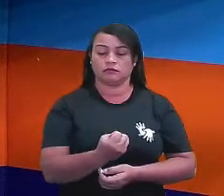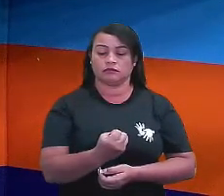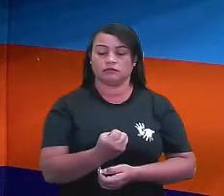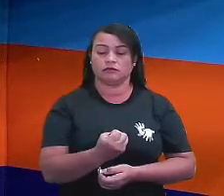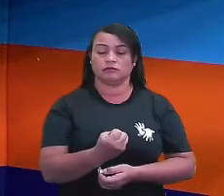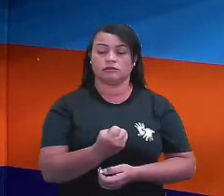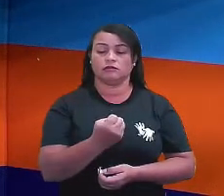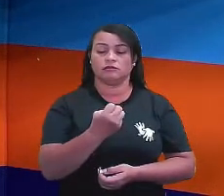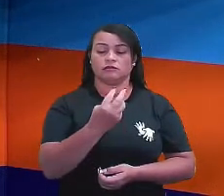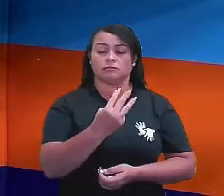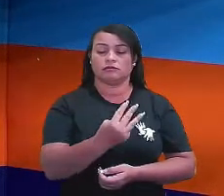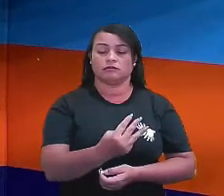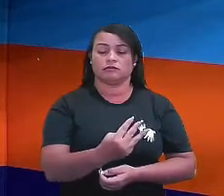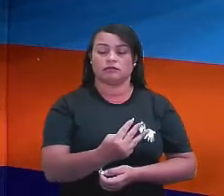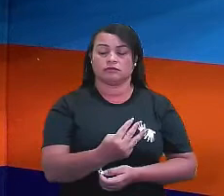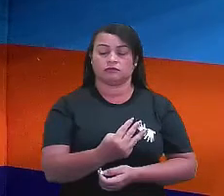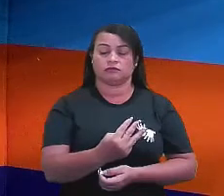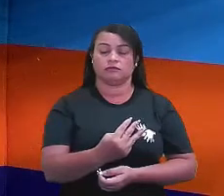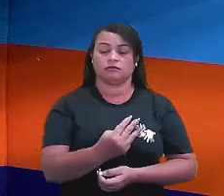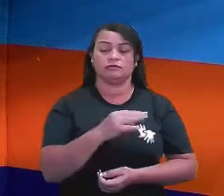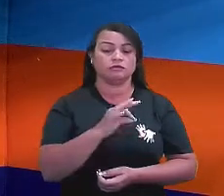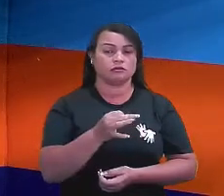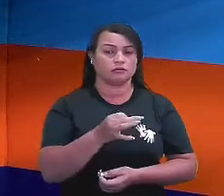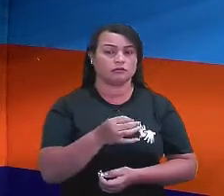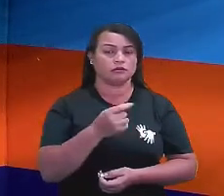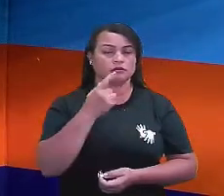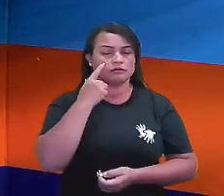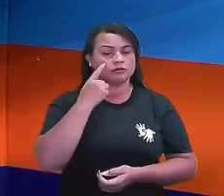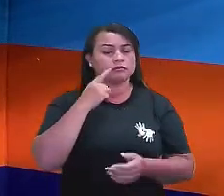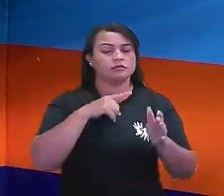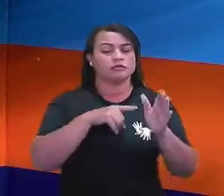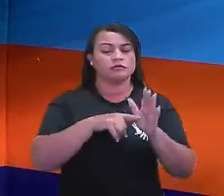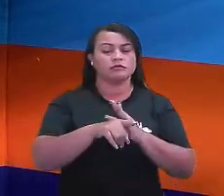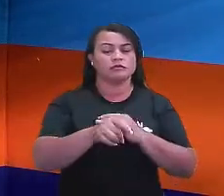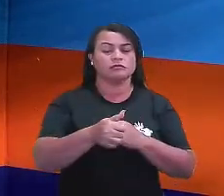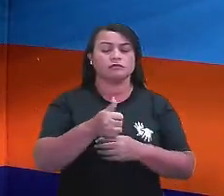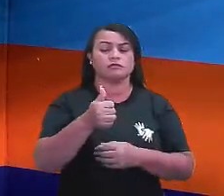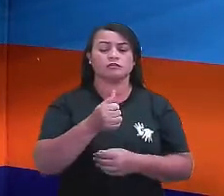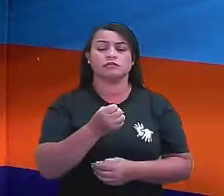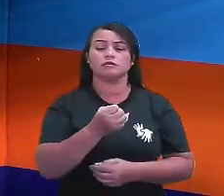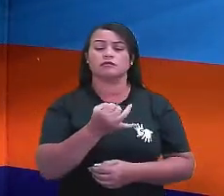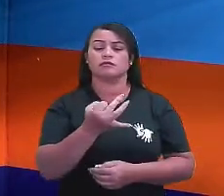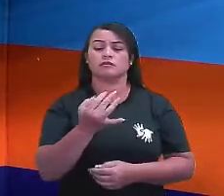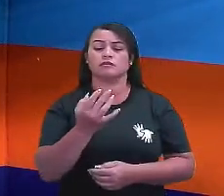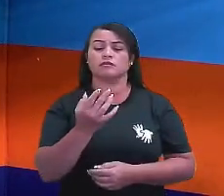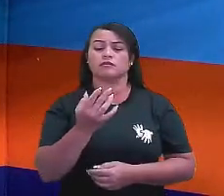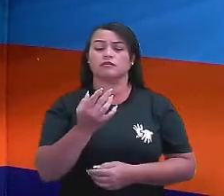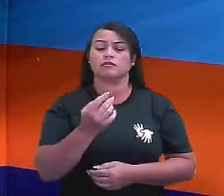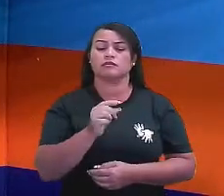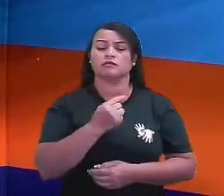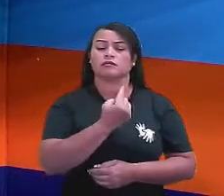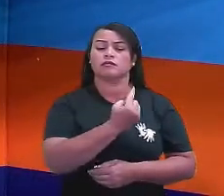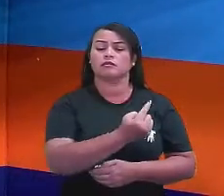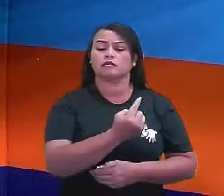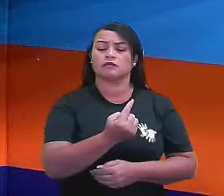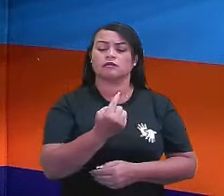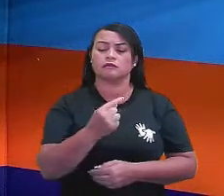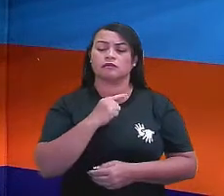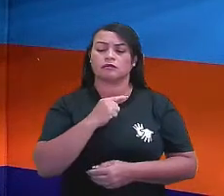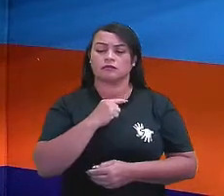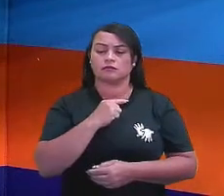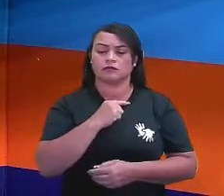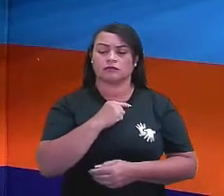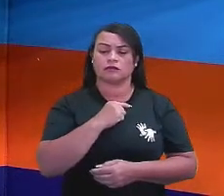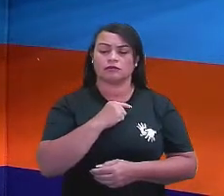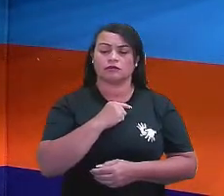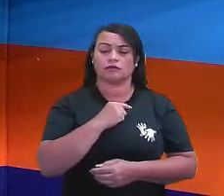8. 1 mais 2, 3. Então, a primeira pergunta lá da letra A. Quantas unidades possui em cada caixa de